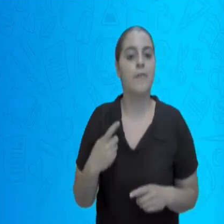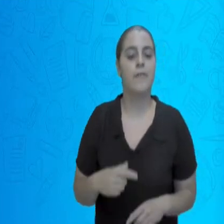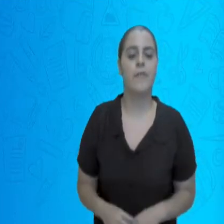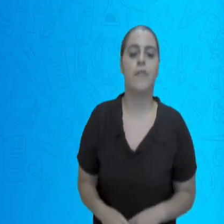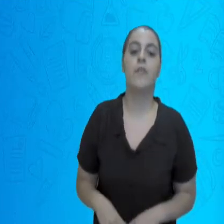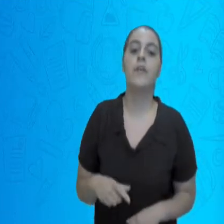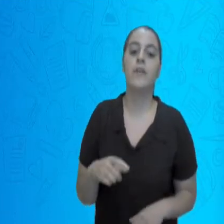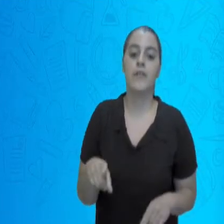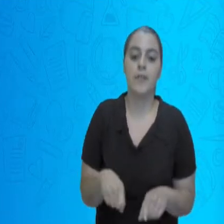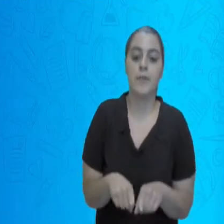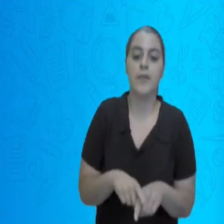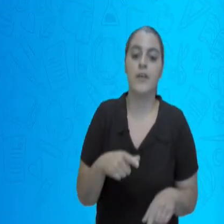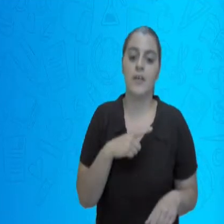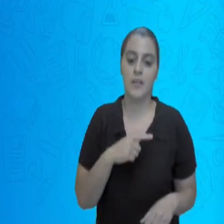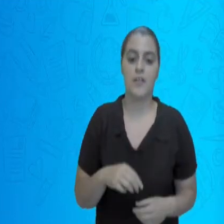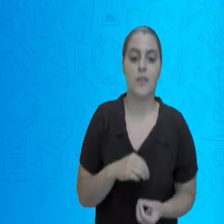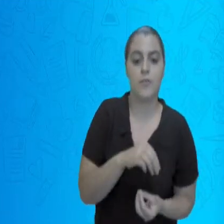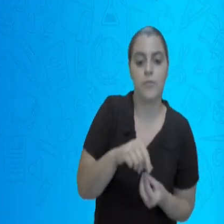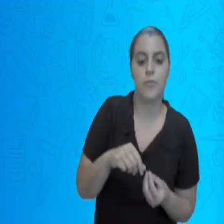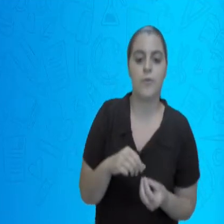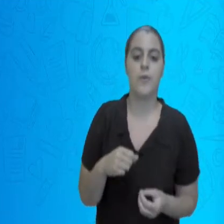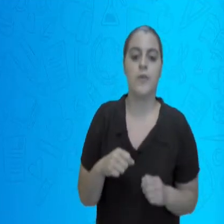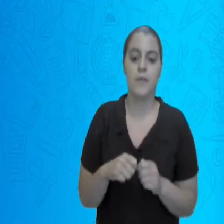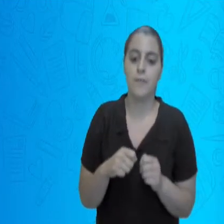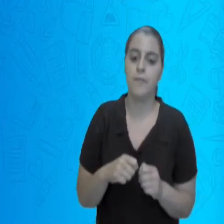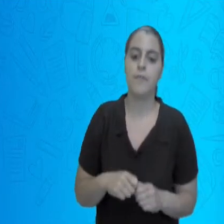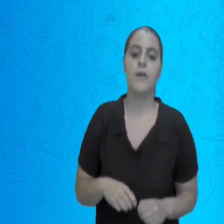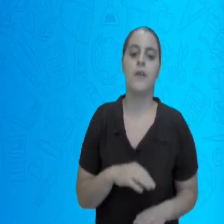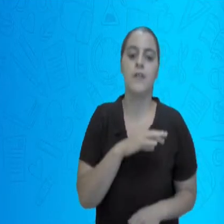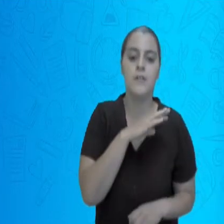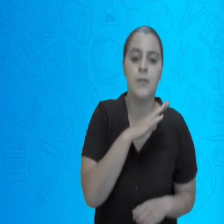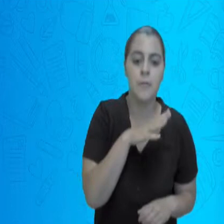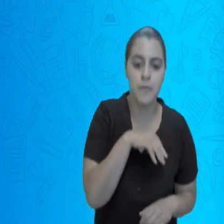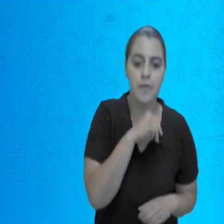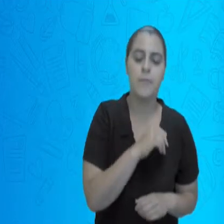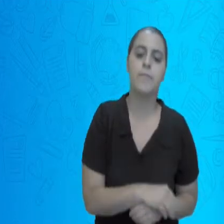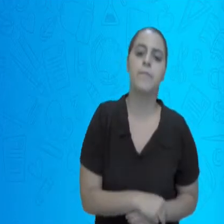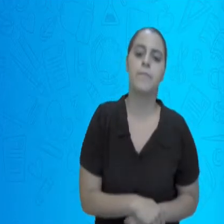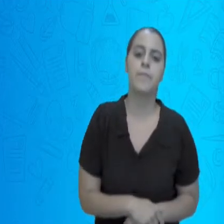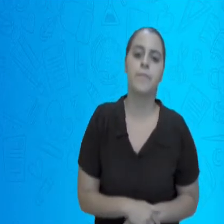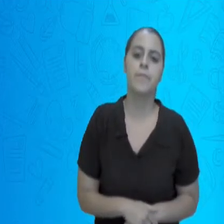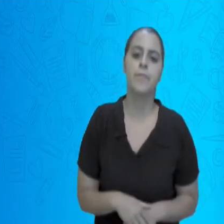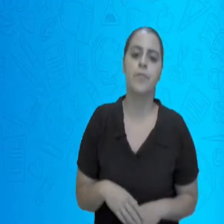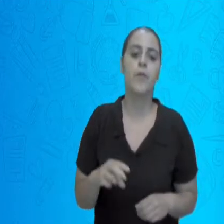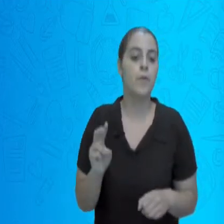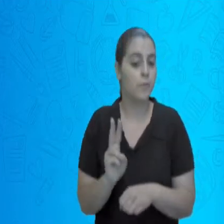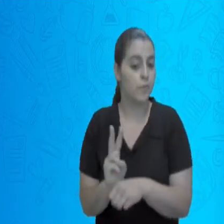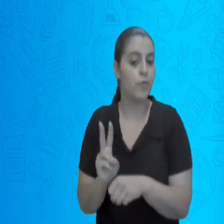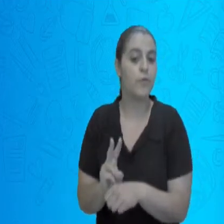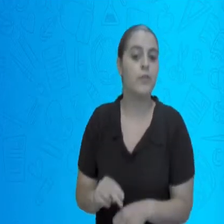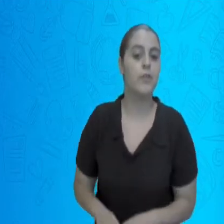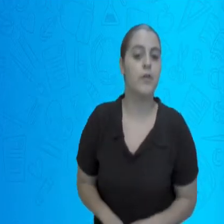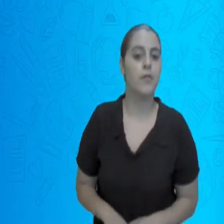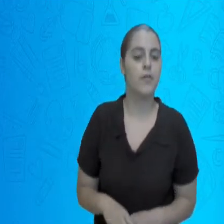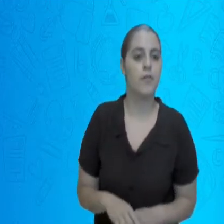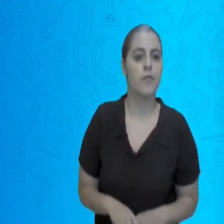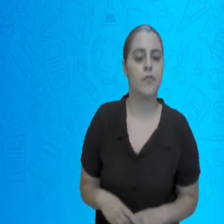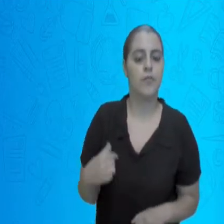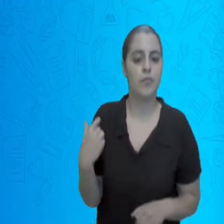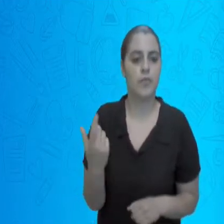aqueles que são prejudiciais à nossa saúde. Então, nós temos que ter cuidado, sim, tá? Procurar cuidar do